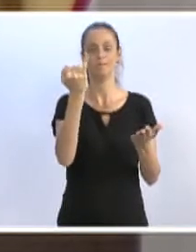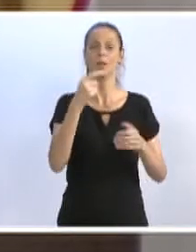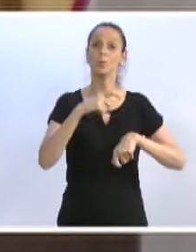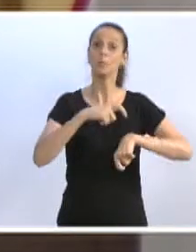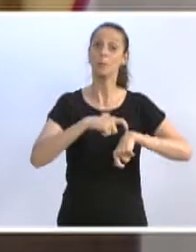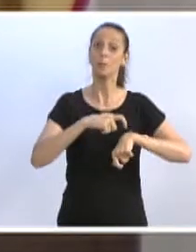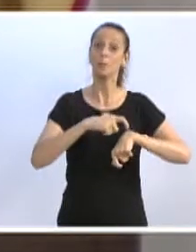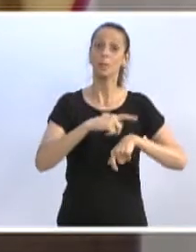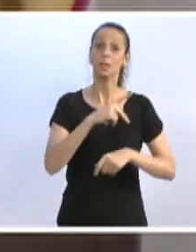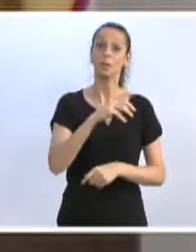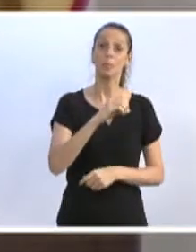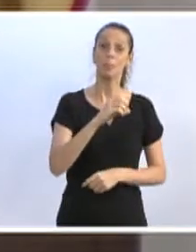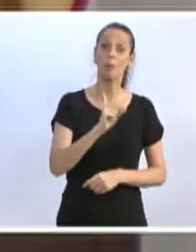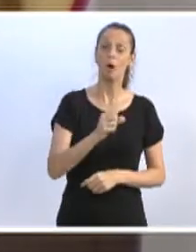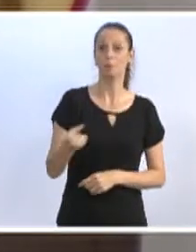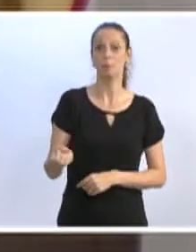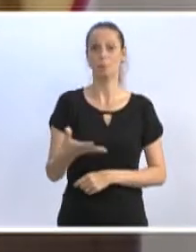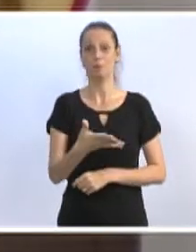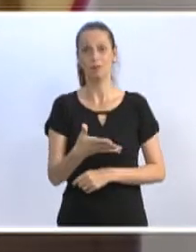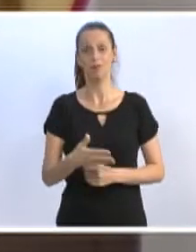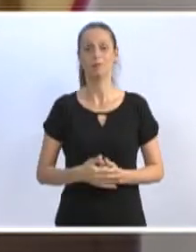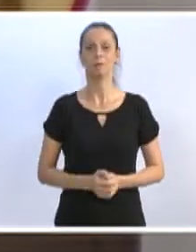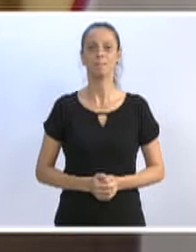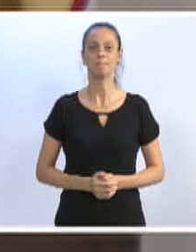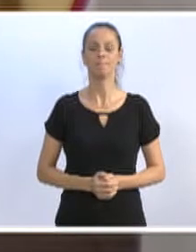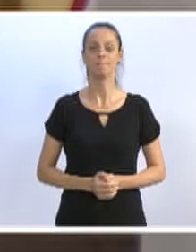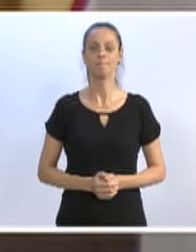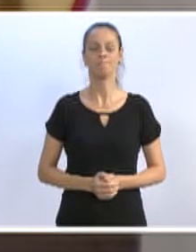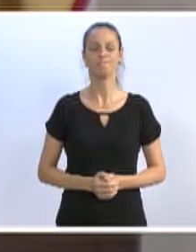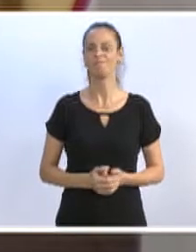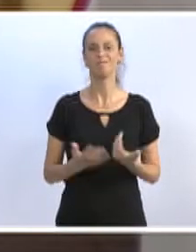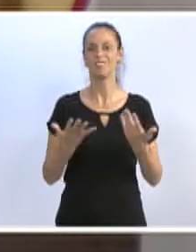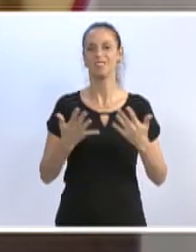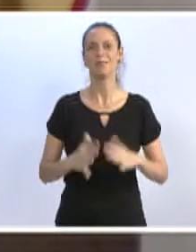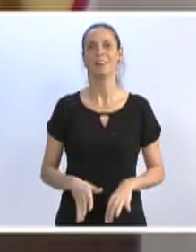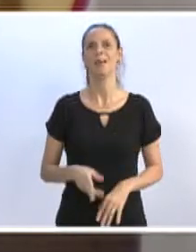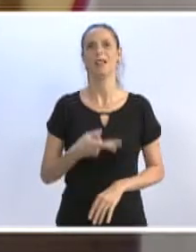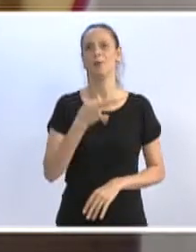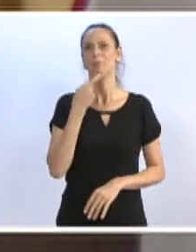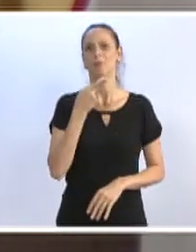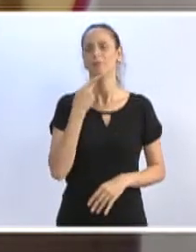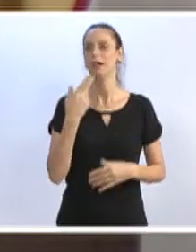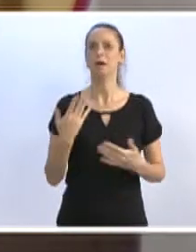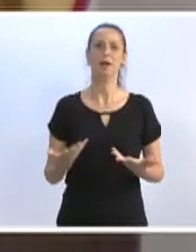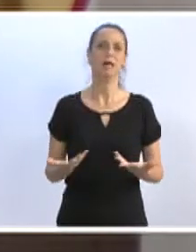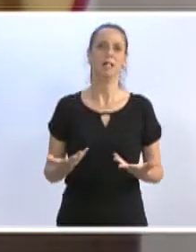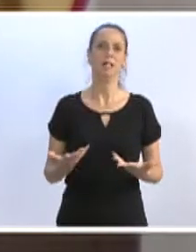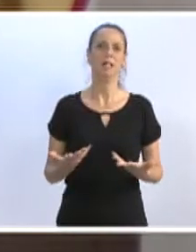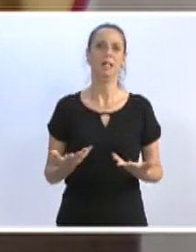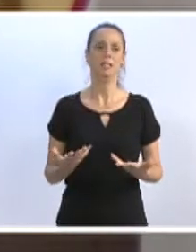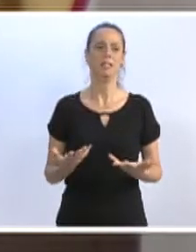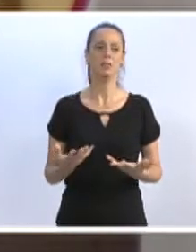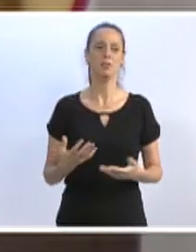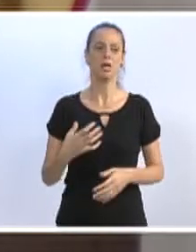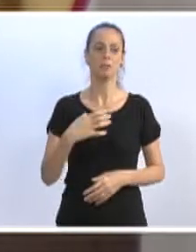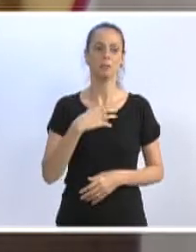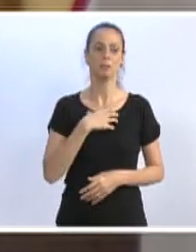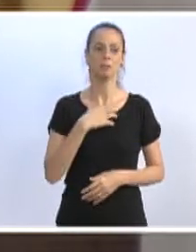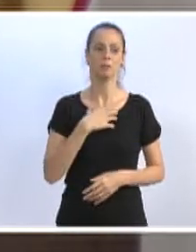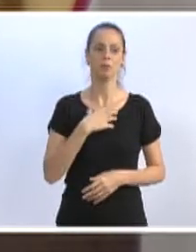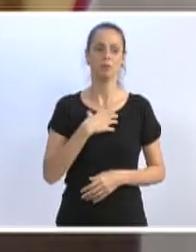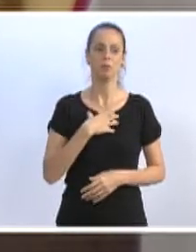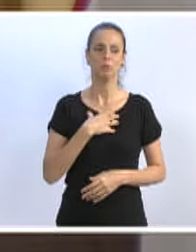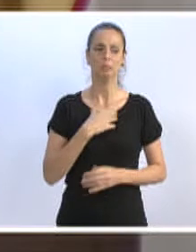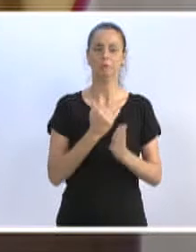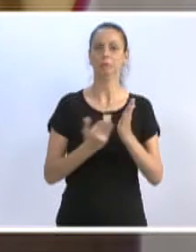momento pós-moderno, eu não quero falar de modo exegético ou acadêmico,